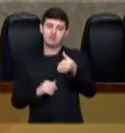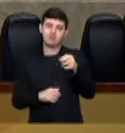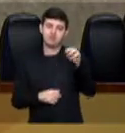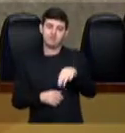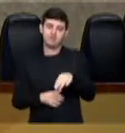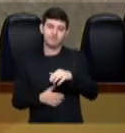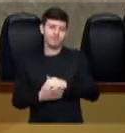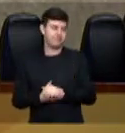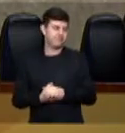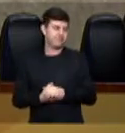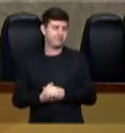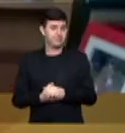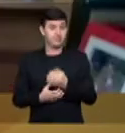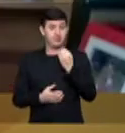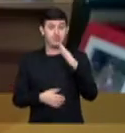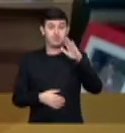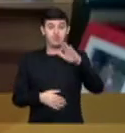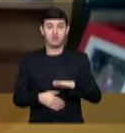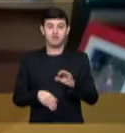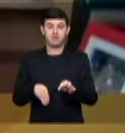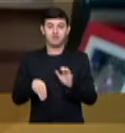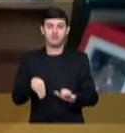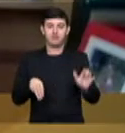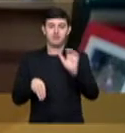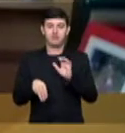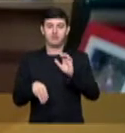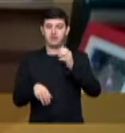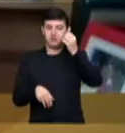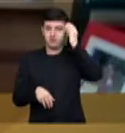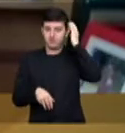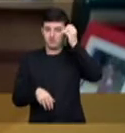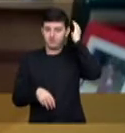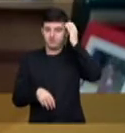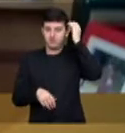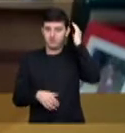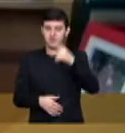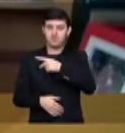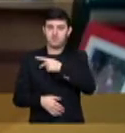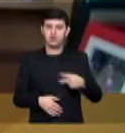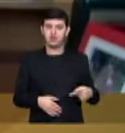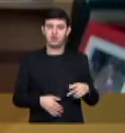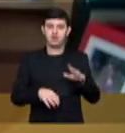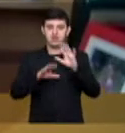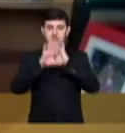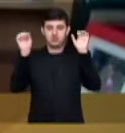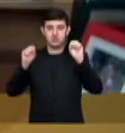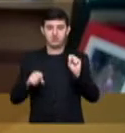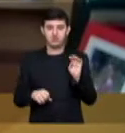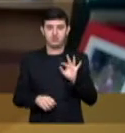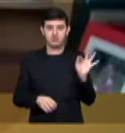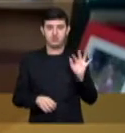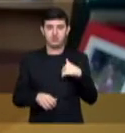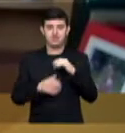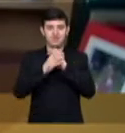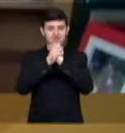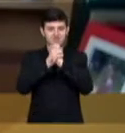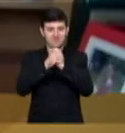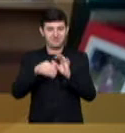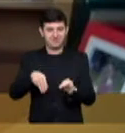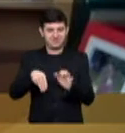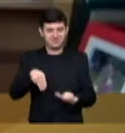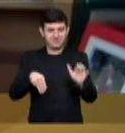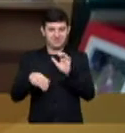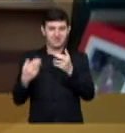Muito boa tarde, senhor ministro Luiz Fux, presidente do Colégio do Supremo Tribunal Federal. Meus cumprimentos também ao ministro Edson